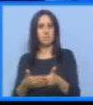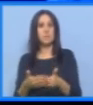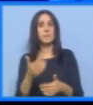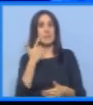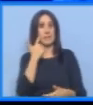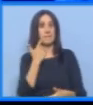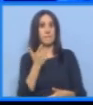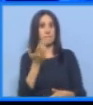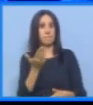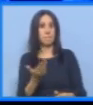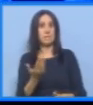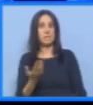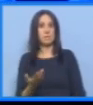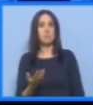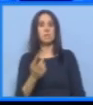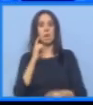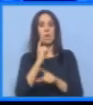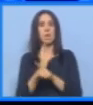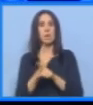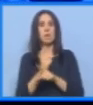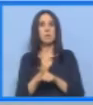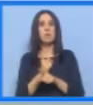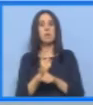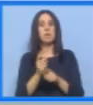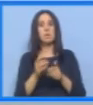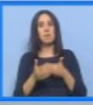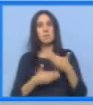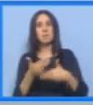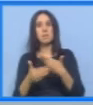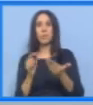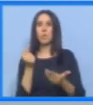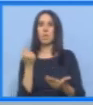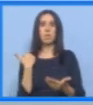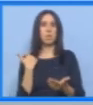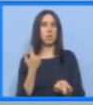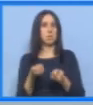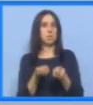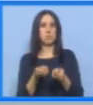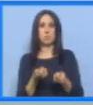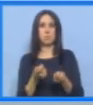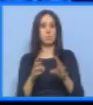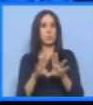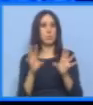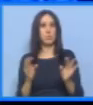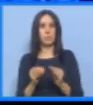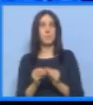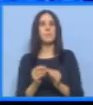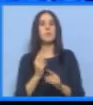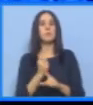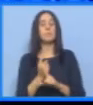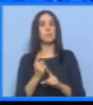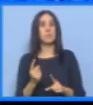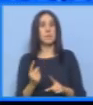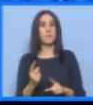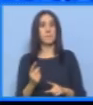Repare que trata-se de um processo que foi organizado bastante recentemente, tudo somado, porque